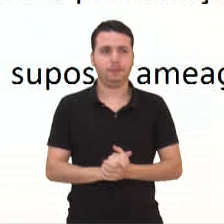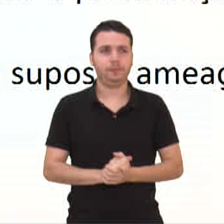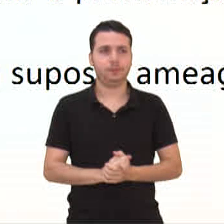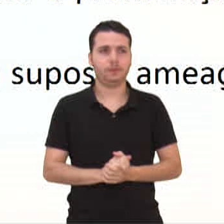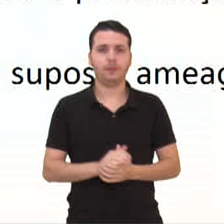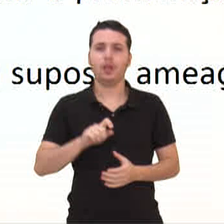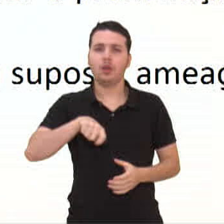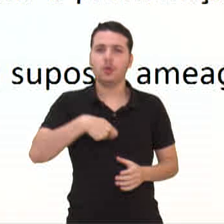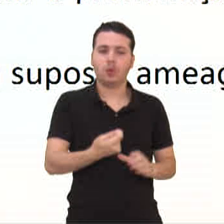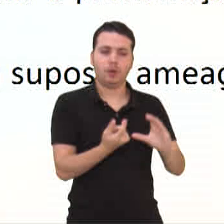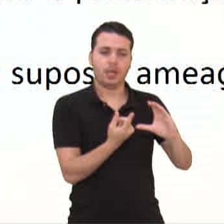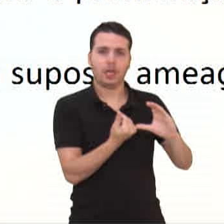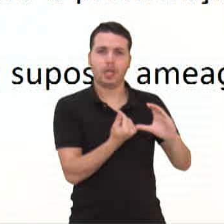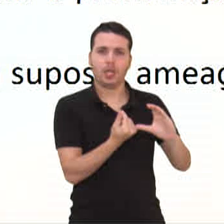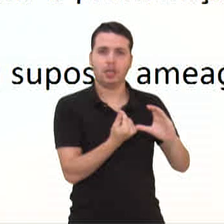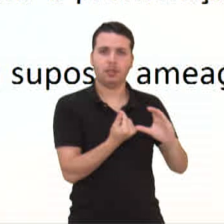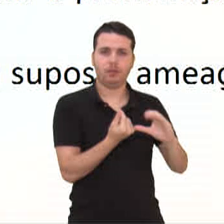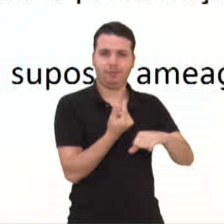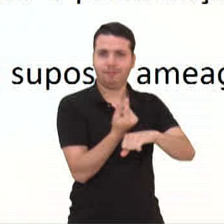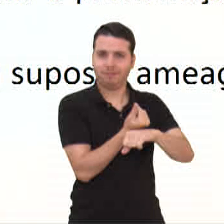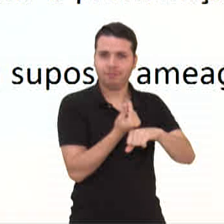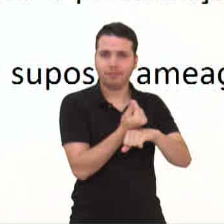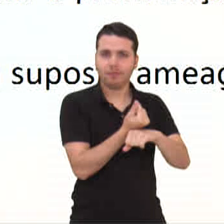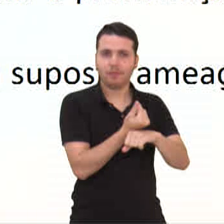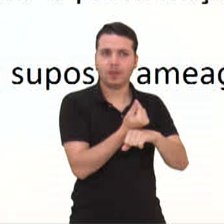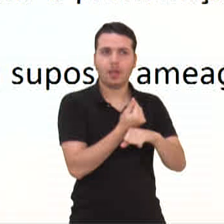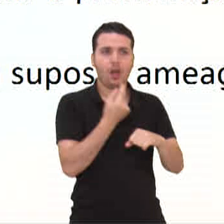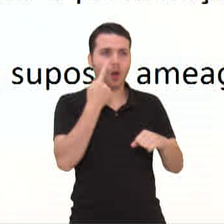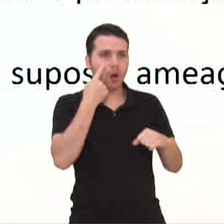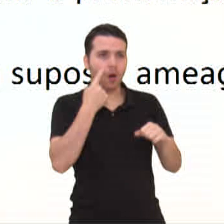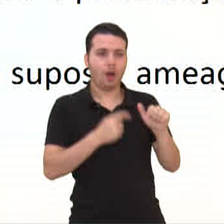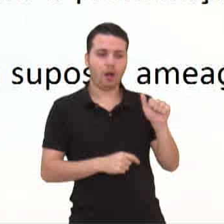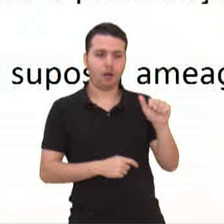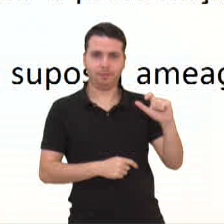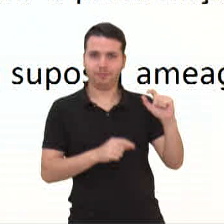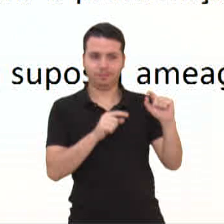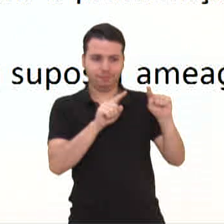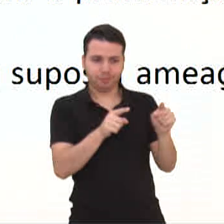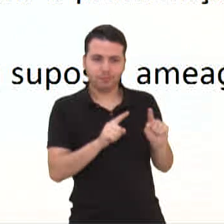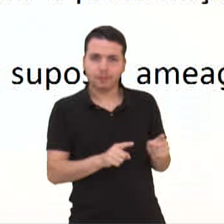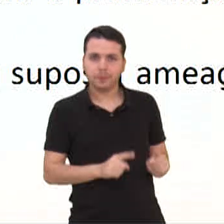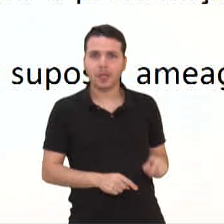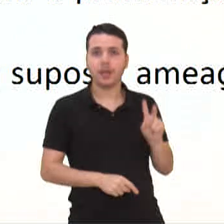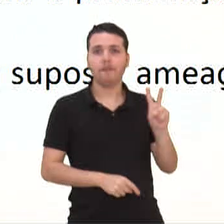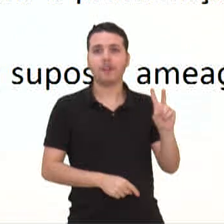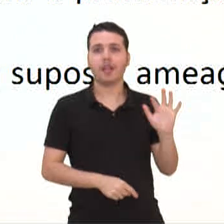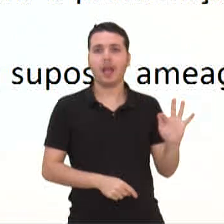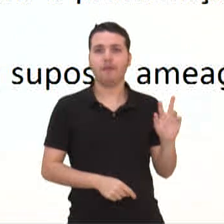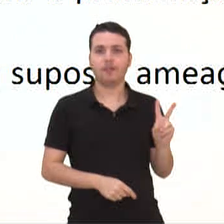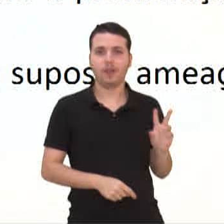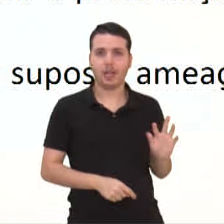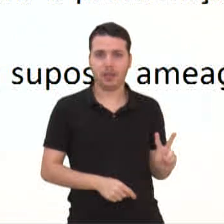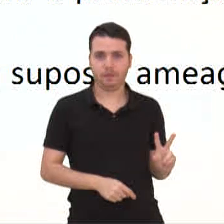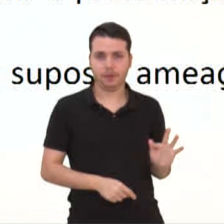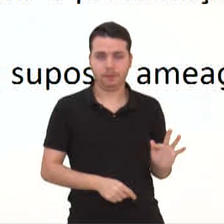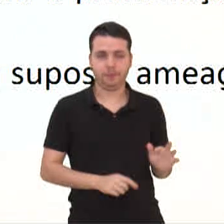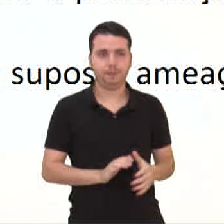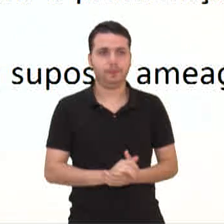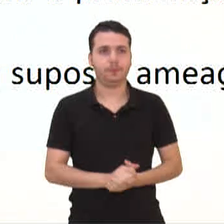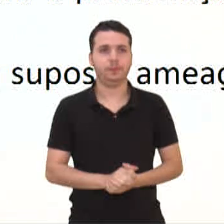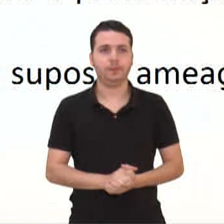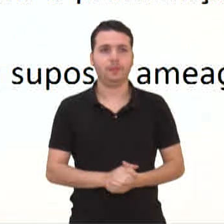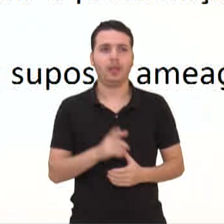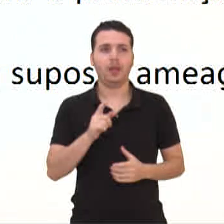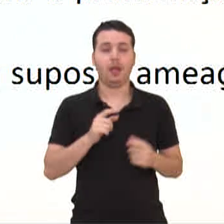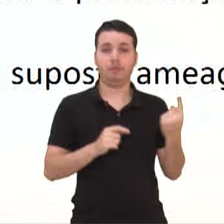Sobre o capitalismo financeiro, avalie os itens em verdadeiro ou falso. Então, o primeiro ali é o período em que, além dos